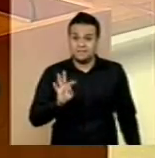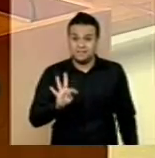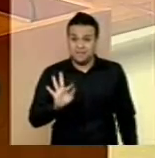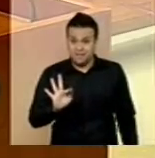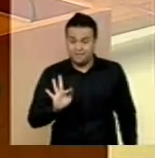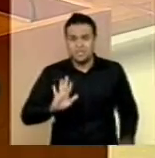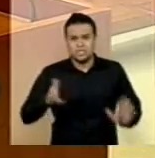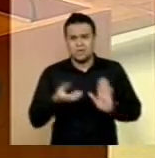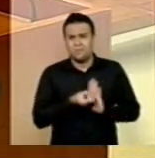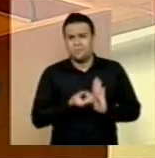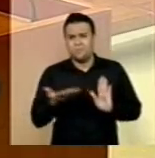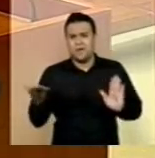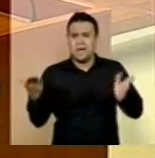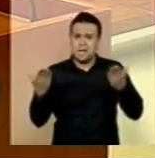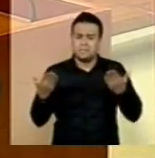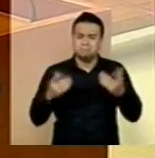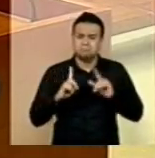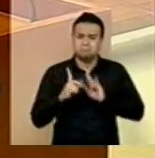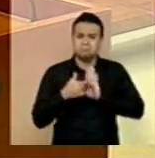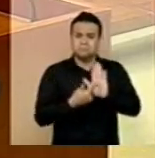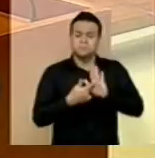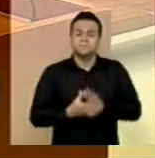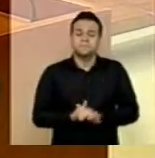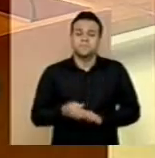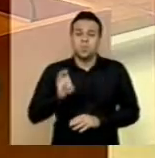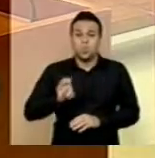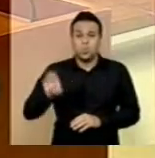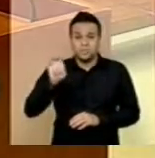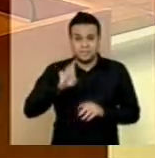várias vezes de que o Estado, o poder